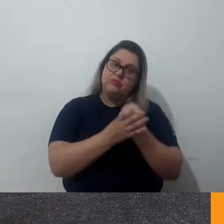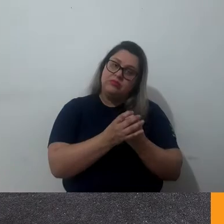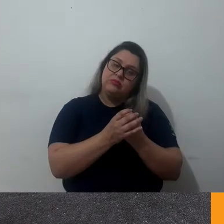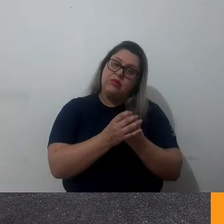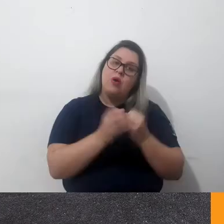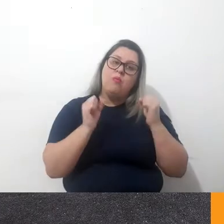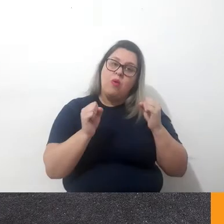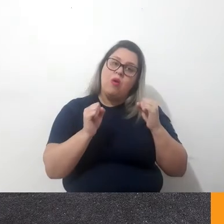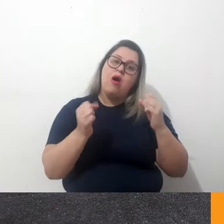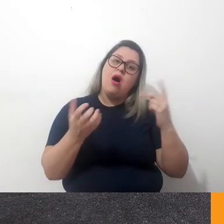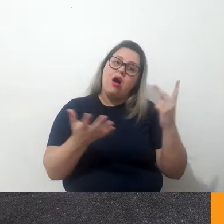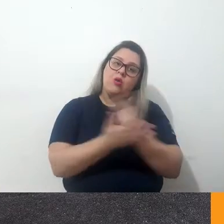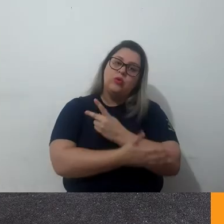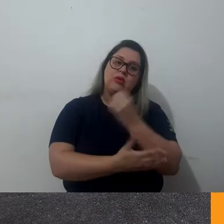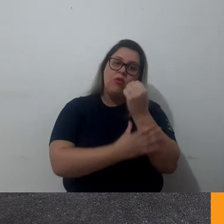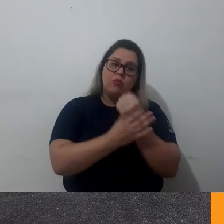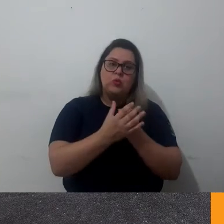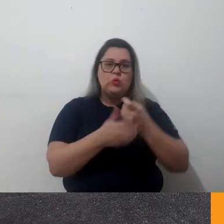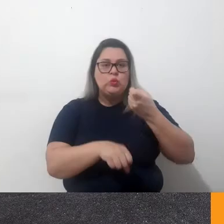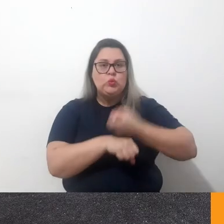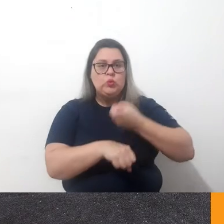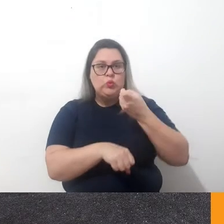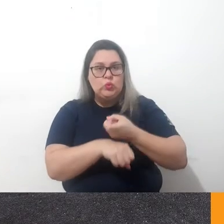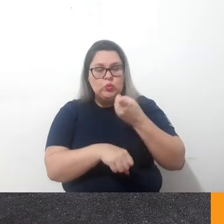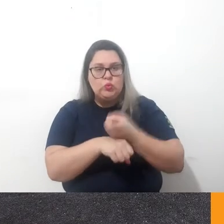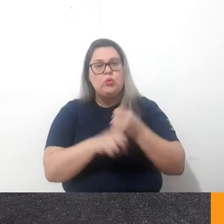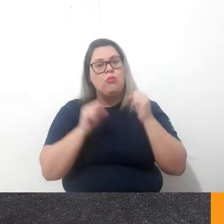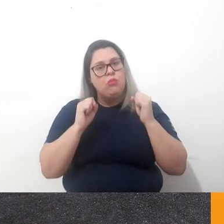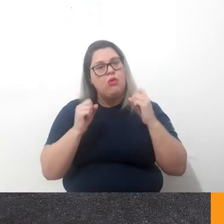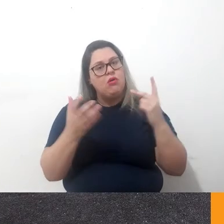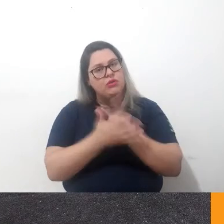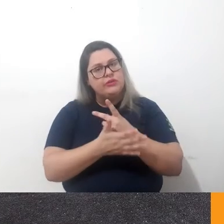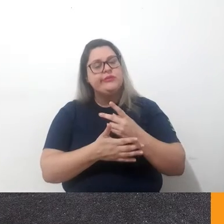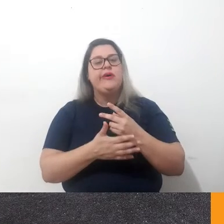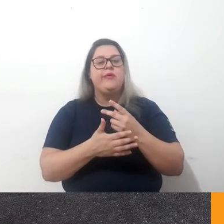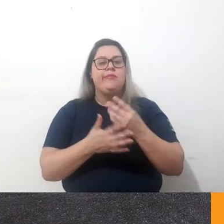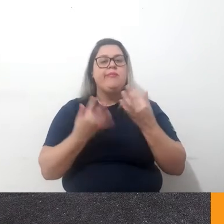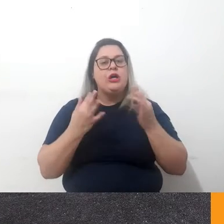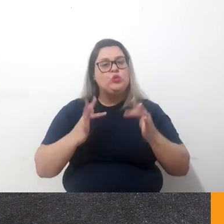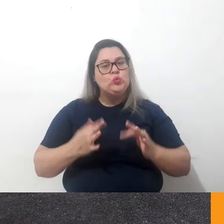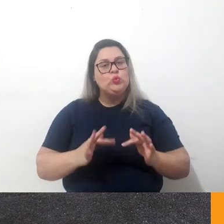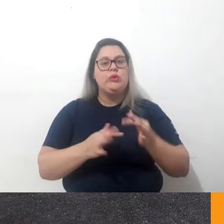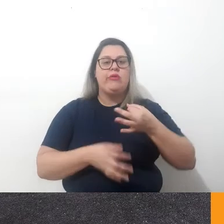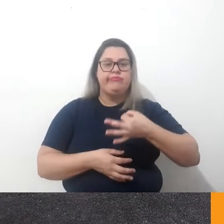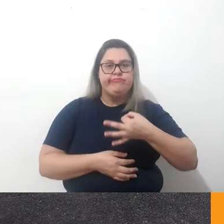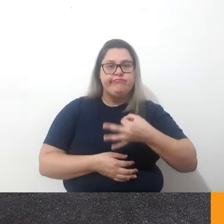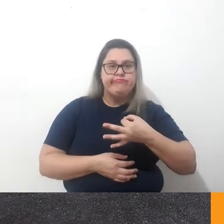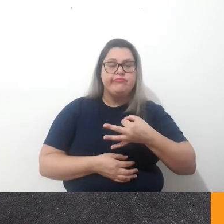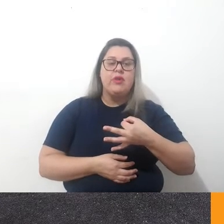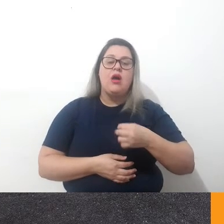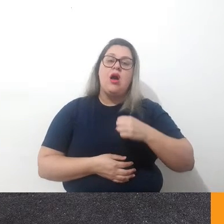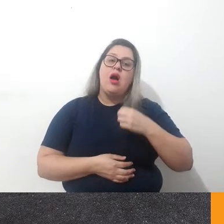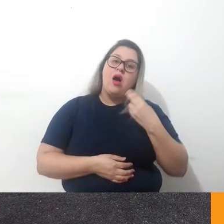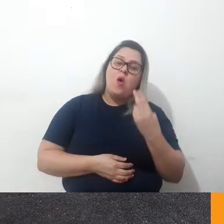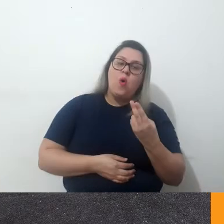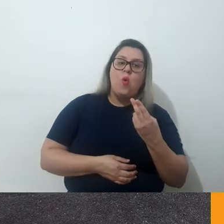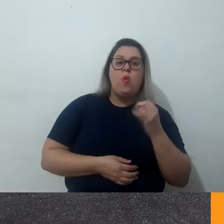cocô muito duro, e isso pode acabar ferindo a região anal, tá? Ou alguma infecção